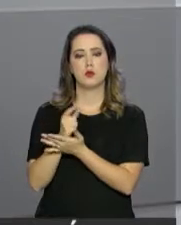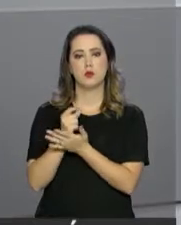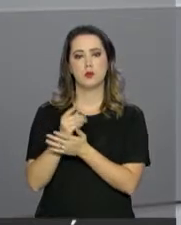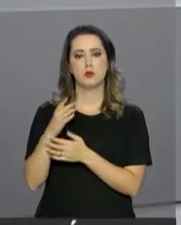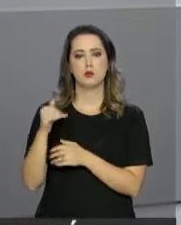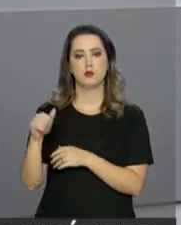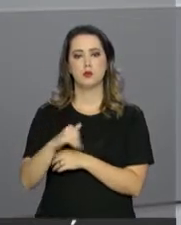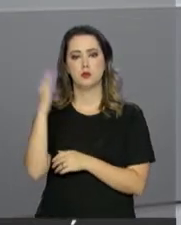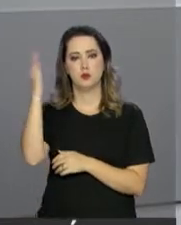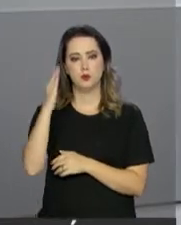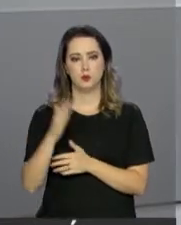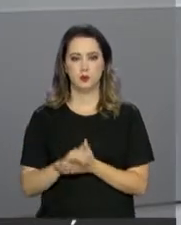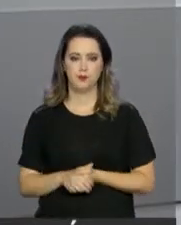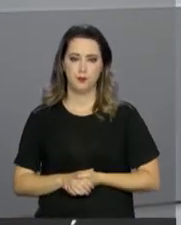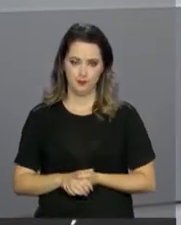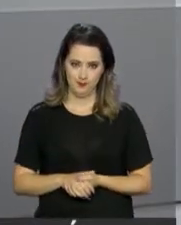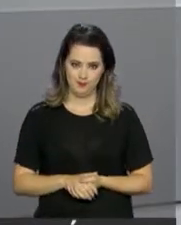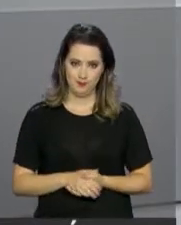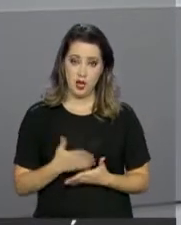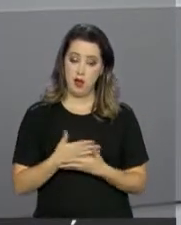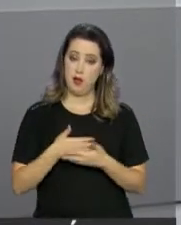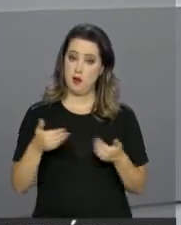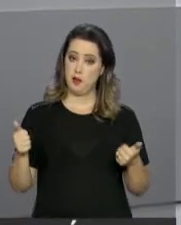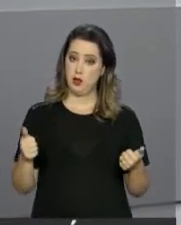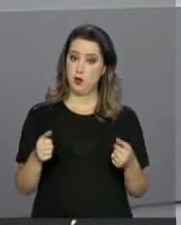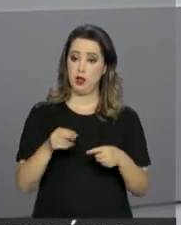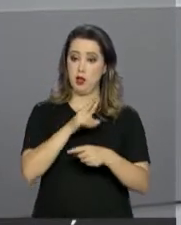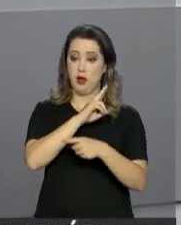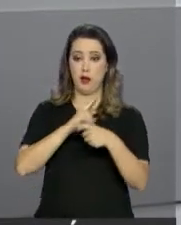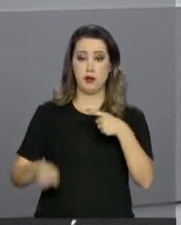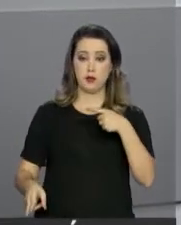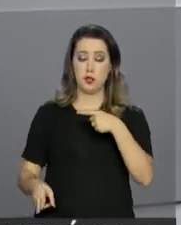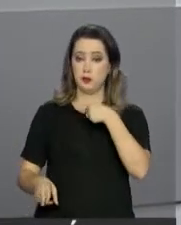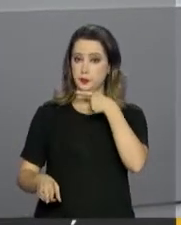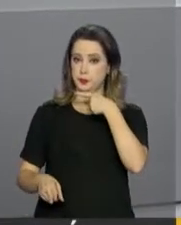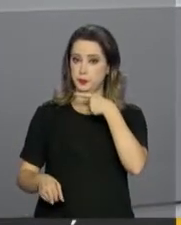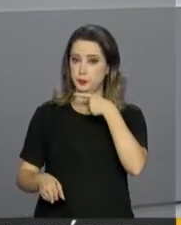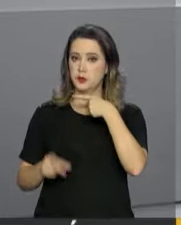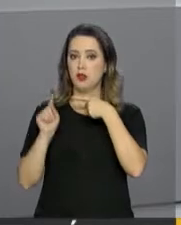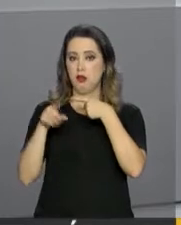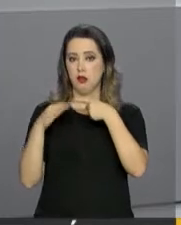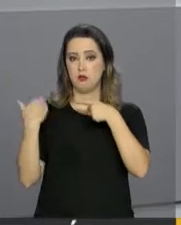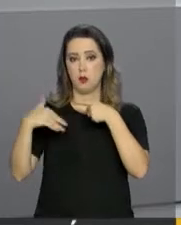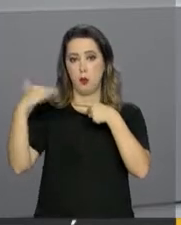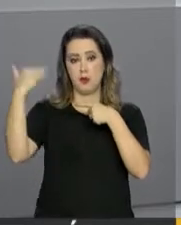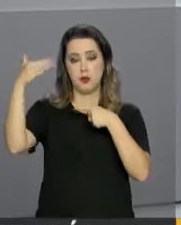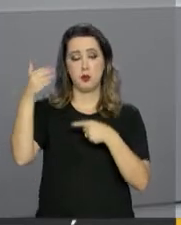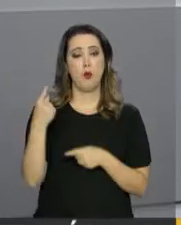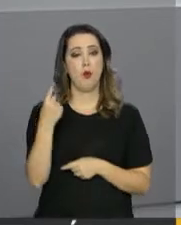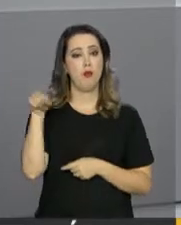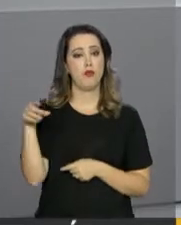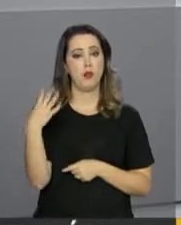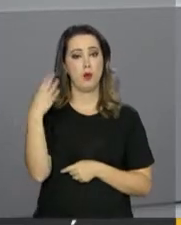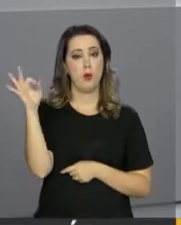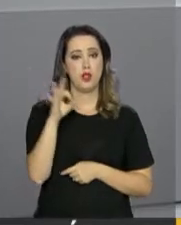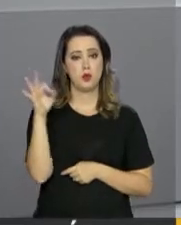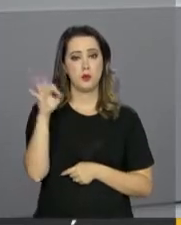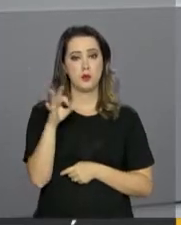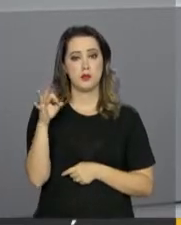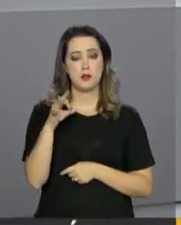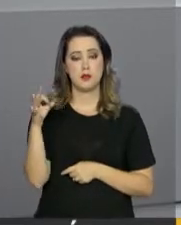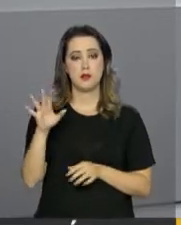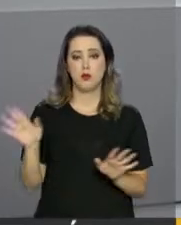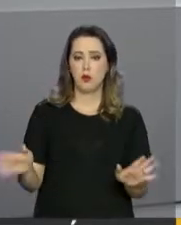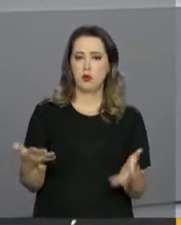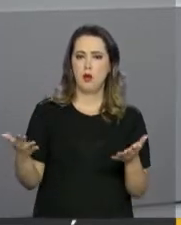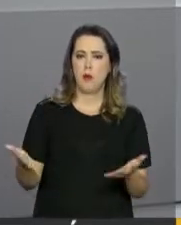a melhoria na qualidade da cana-de-açúcar motivou o aumento de 1,4 por cento na produção de etanol de acordo com